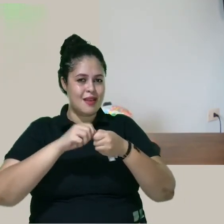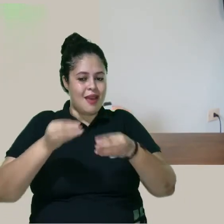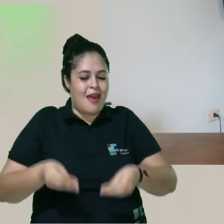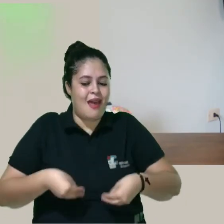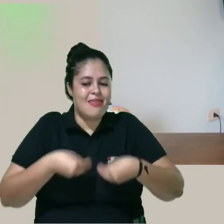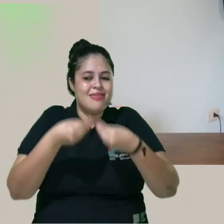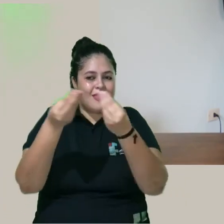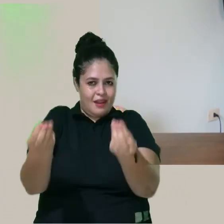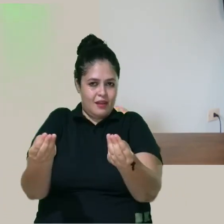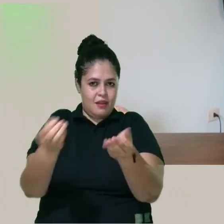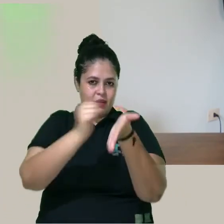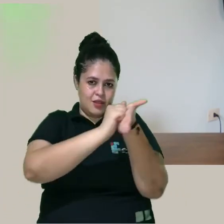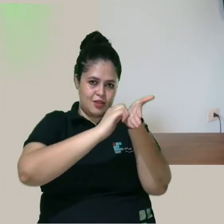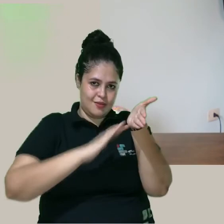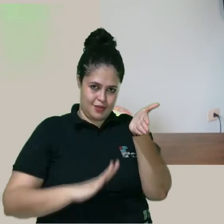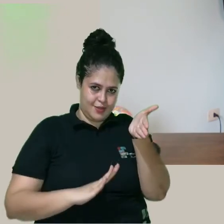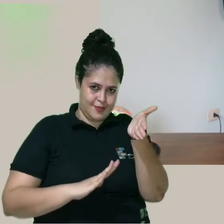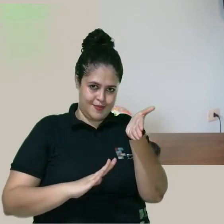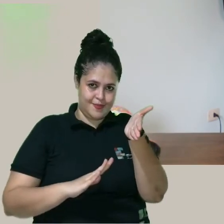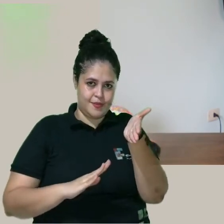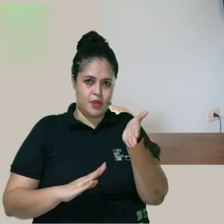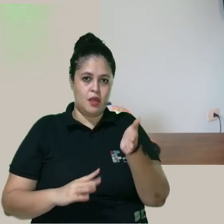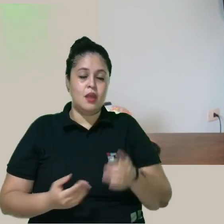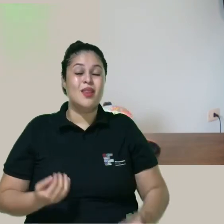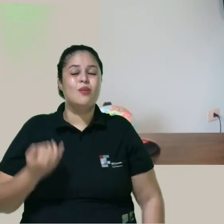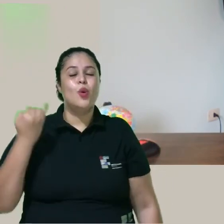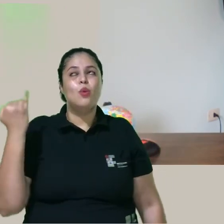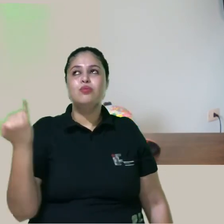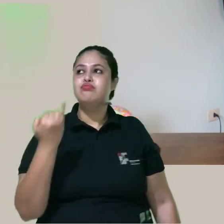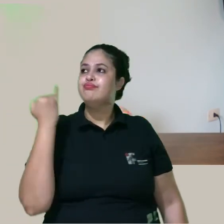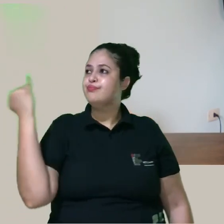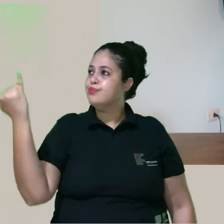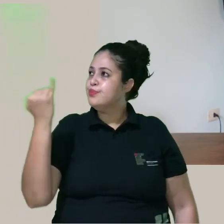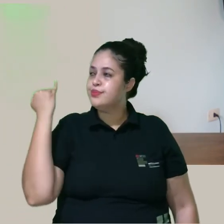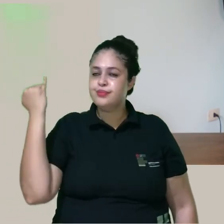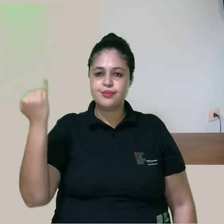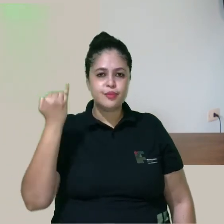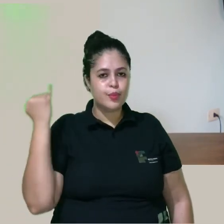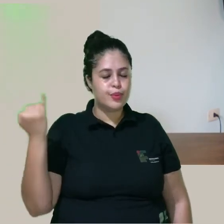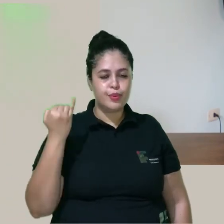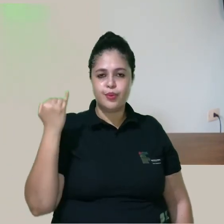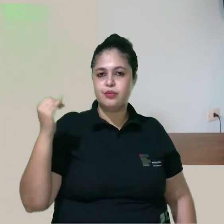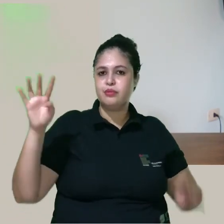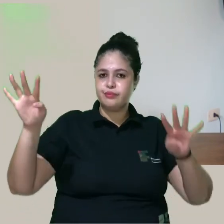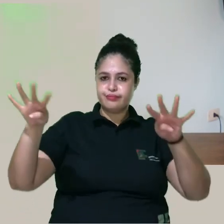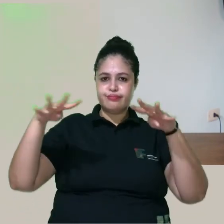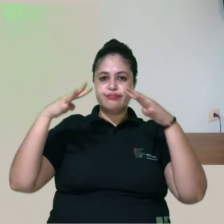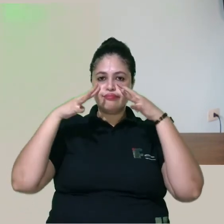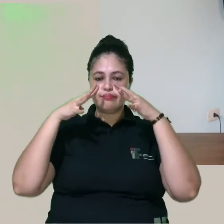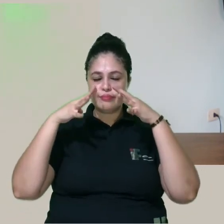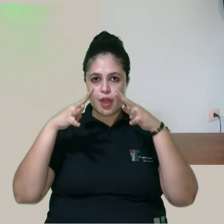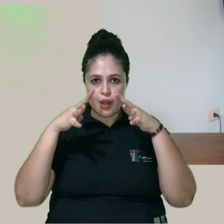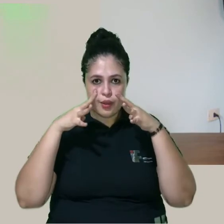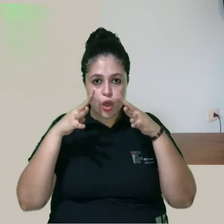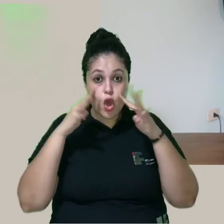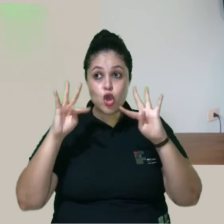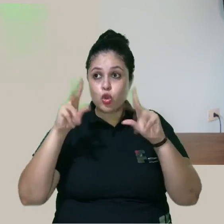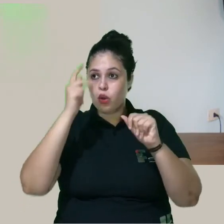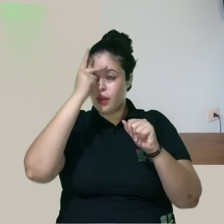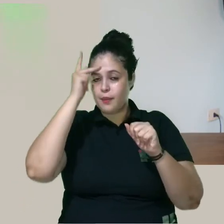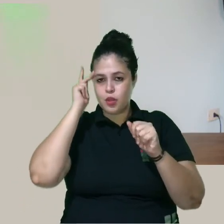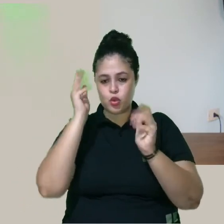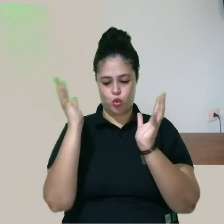a entrega dessas atividades. Tá? Então é muito importante que todos os membros do